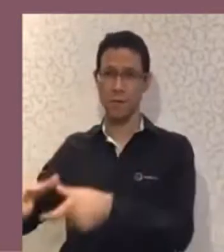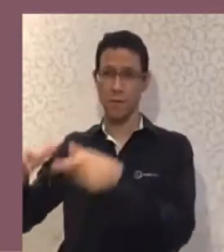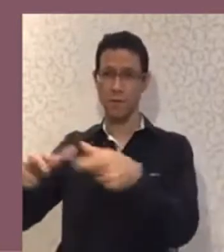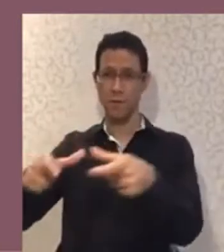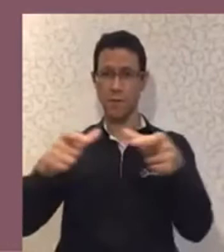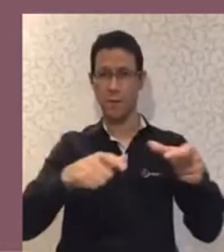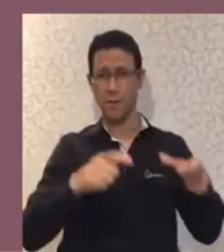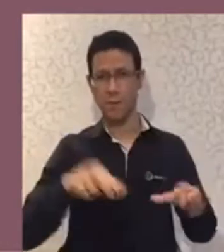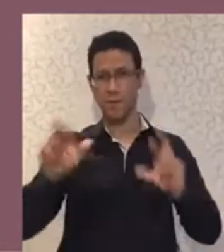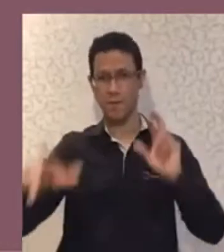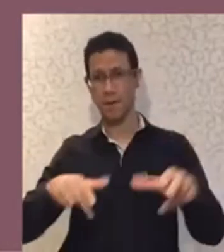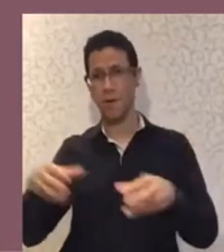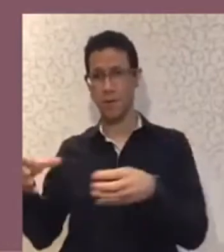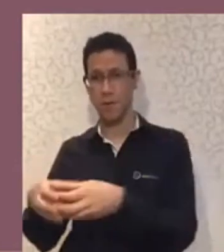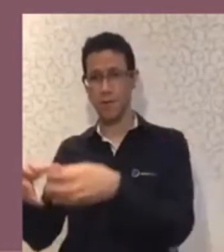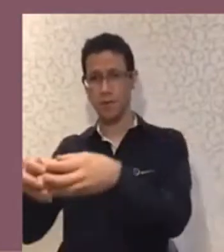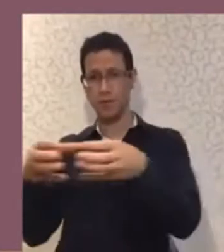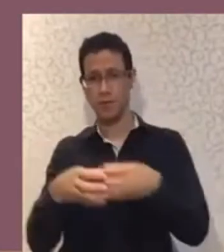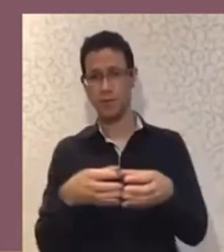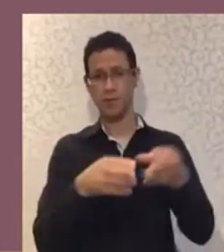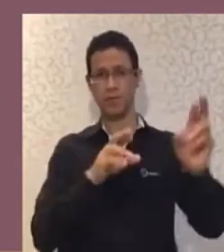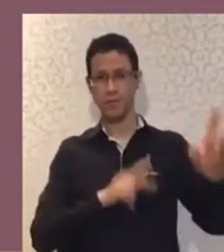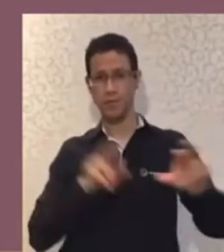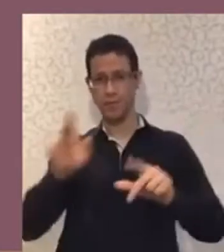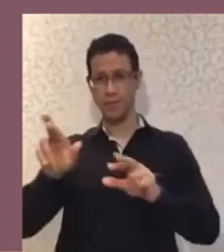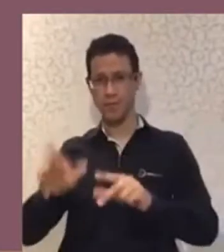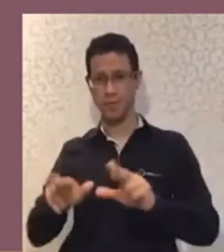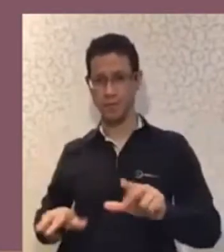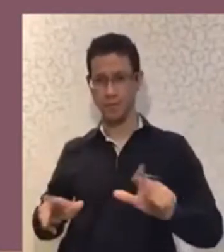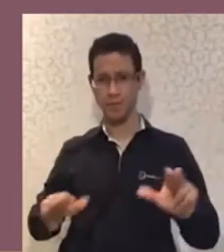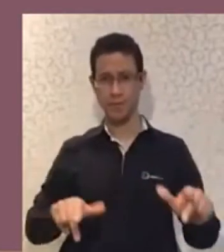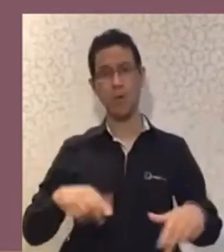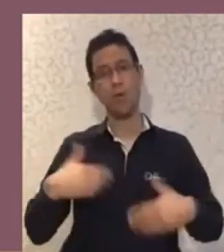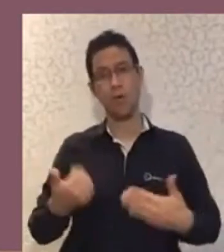a grupos sociais ou grupos profissionais